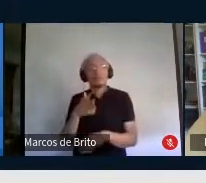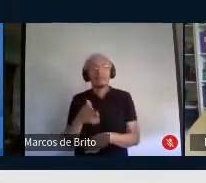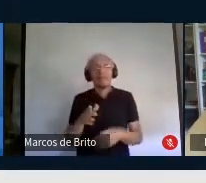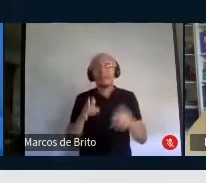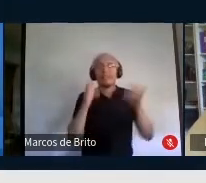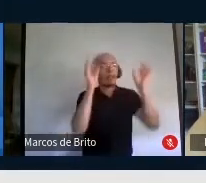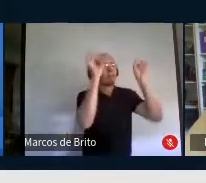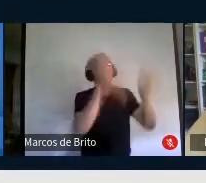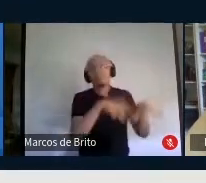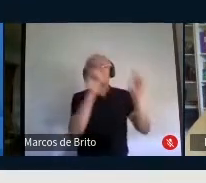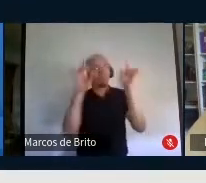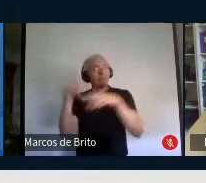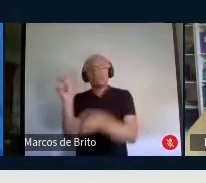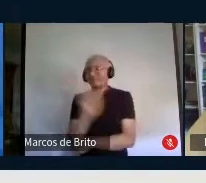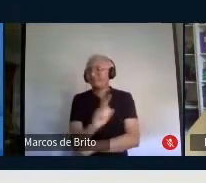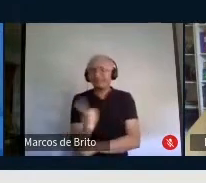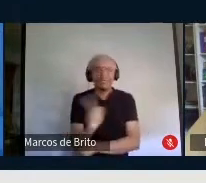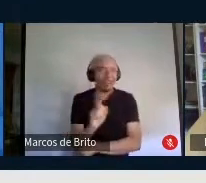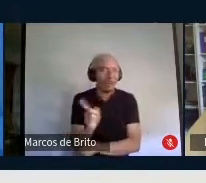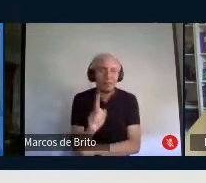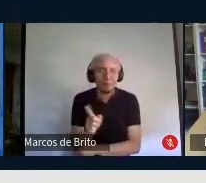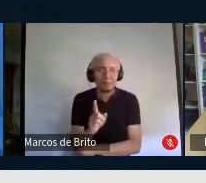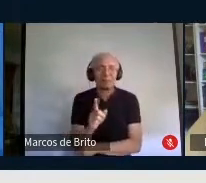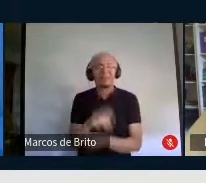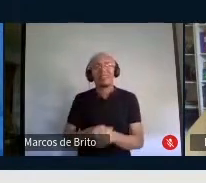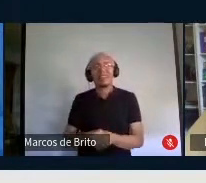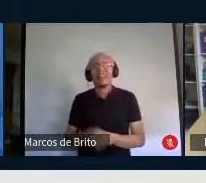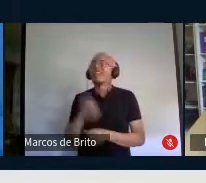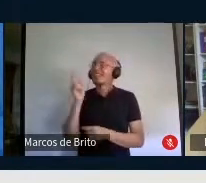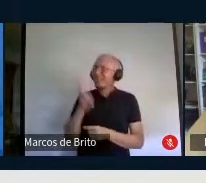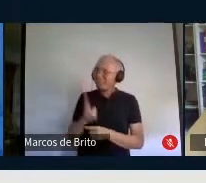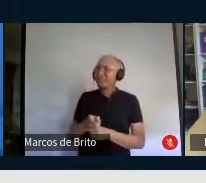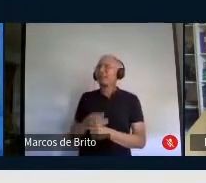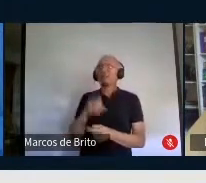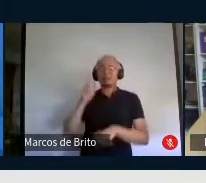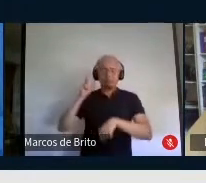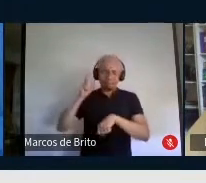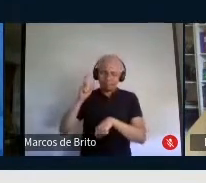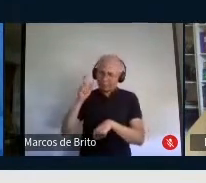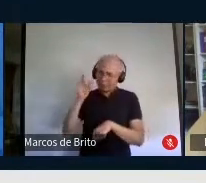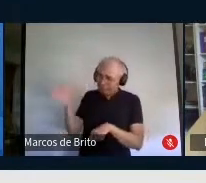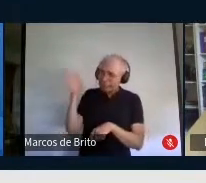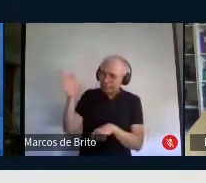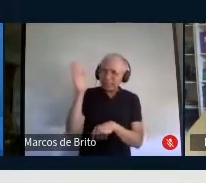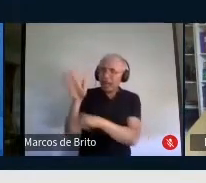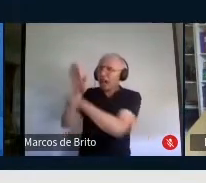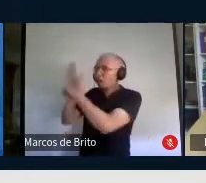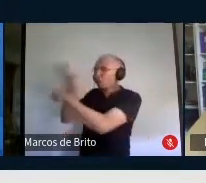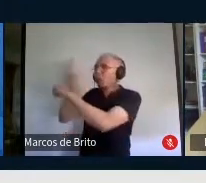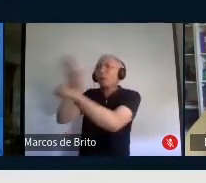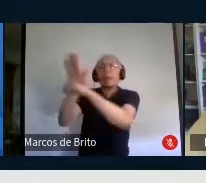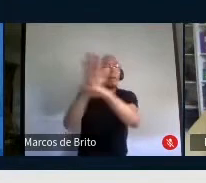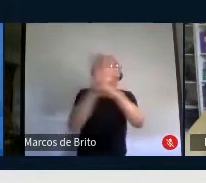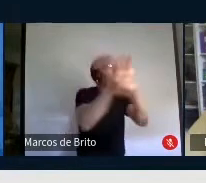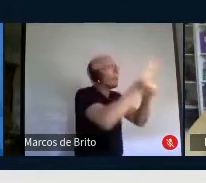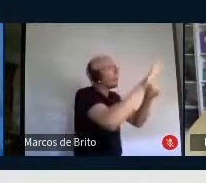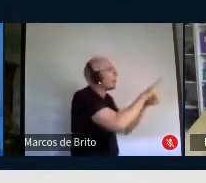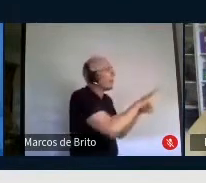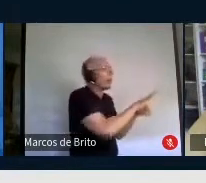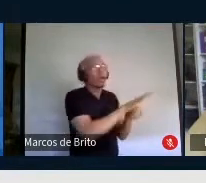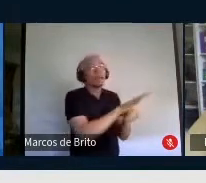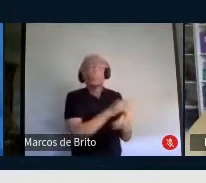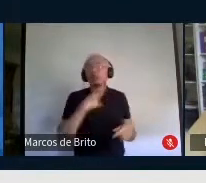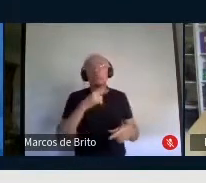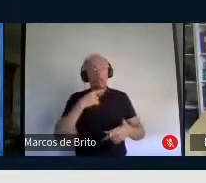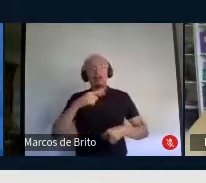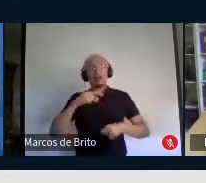na mão. Apesar dela estar o tempo todo ajudando todo mundo, ela não deixa de fazer o